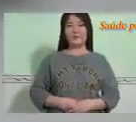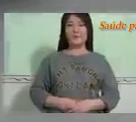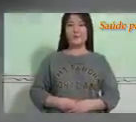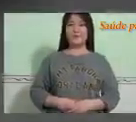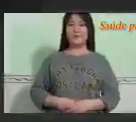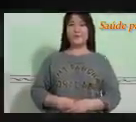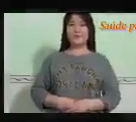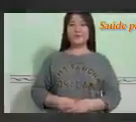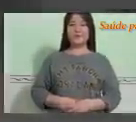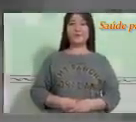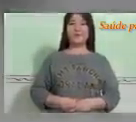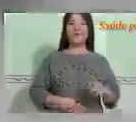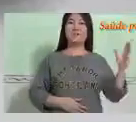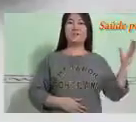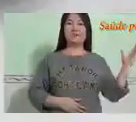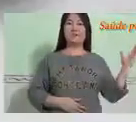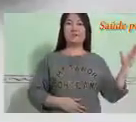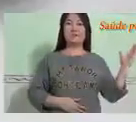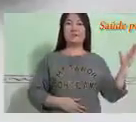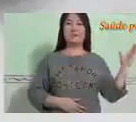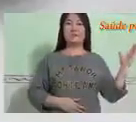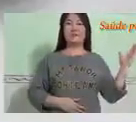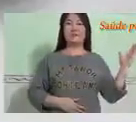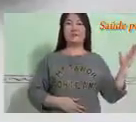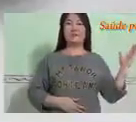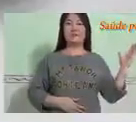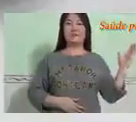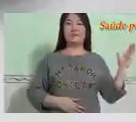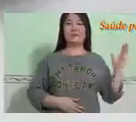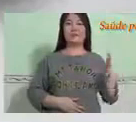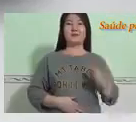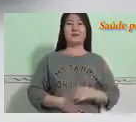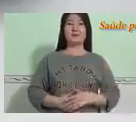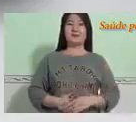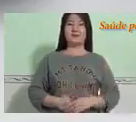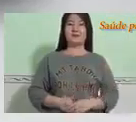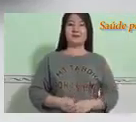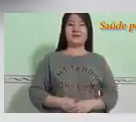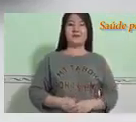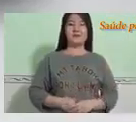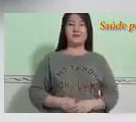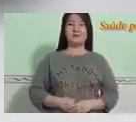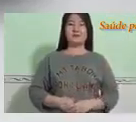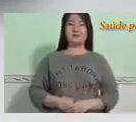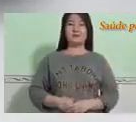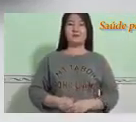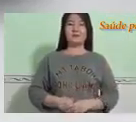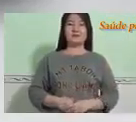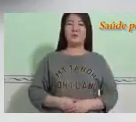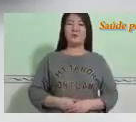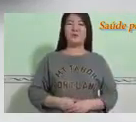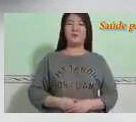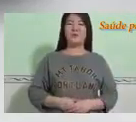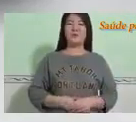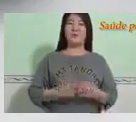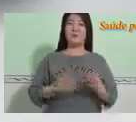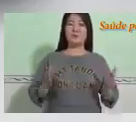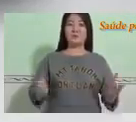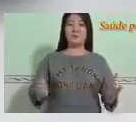bastante liquidez e alimentação equilibrada e saudável como objetivo de fortalecer o sistema imune para combater o